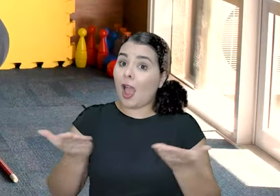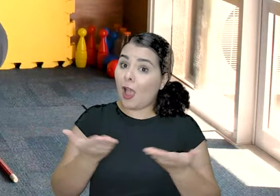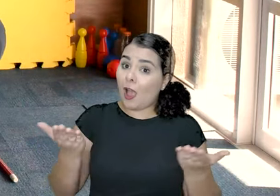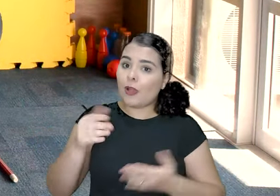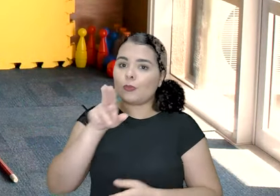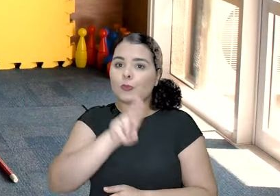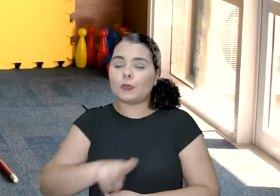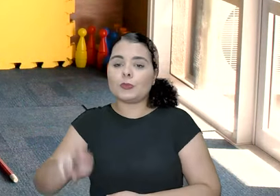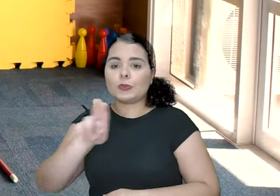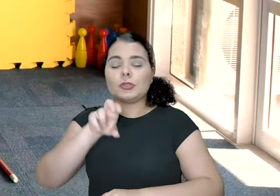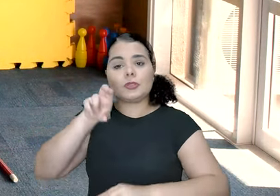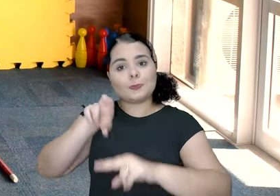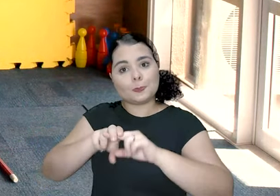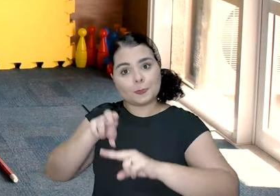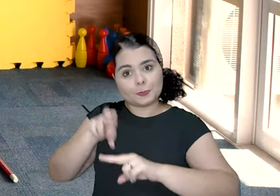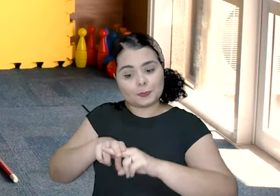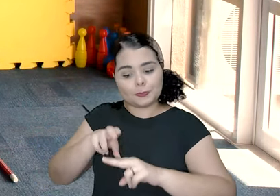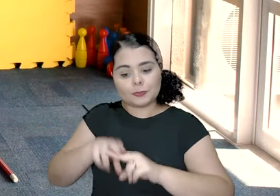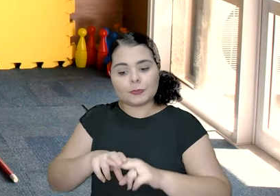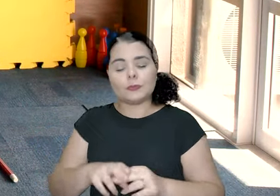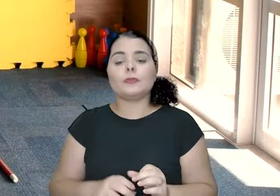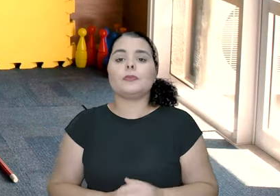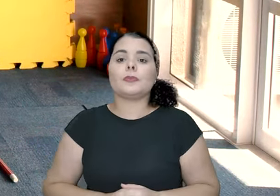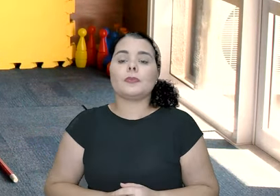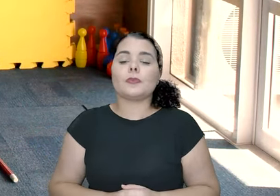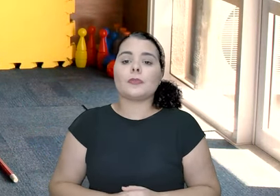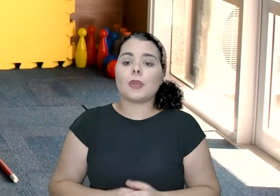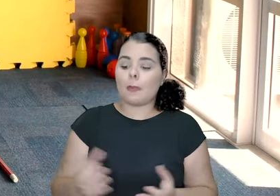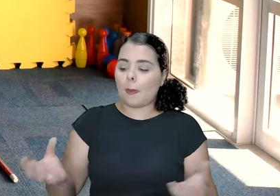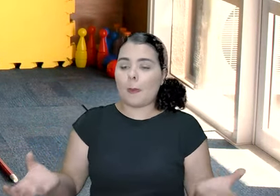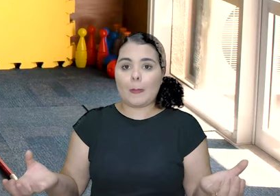cadeira, pegue os seus halteres,